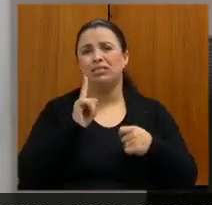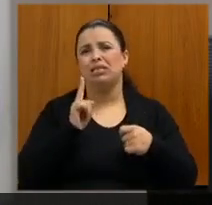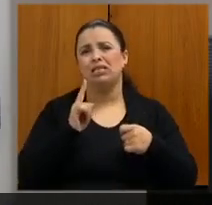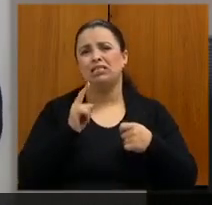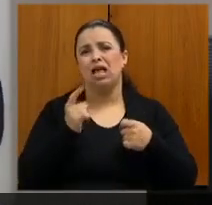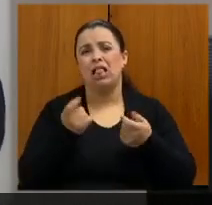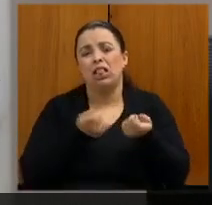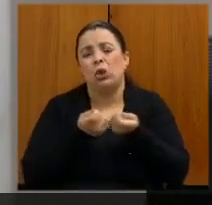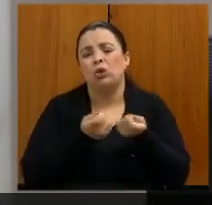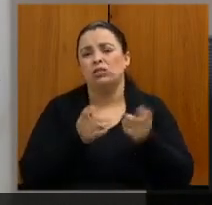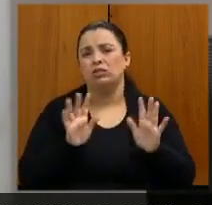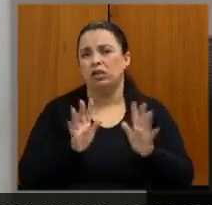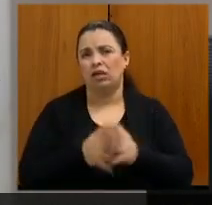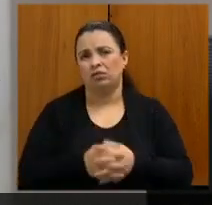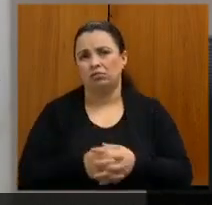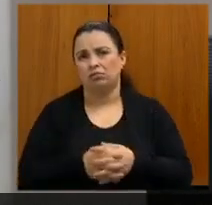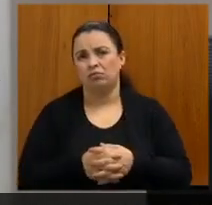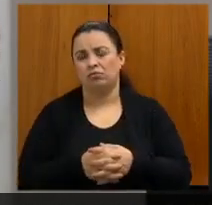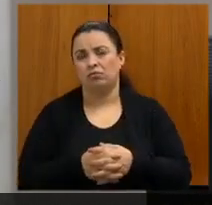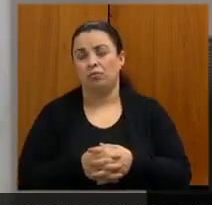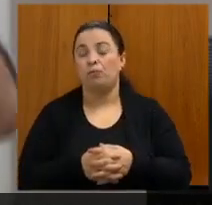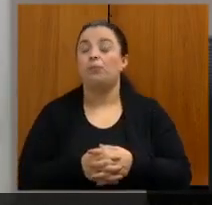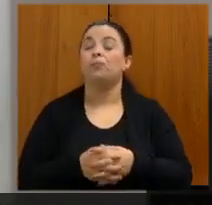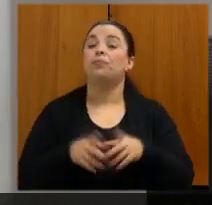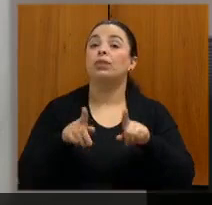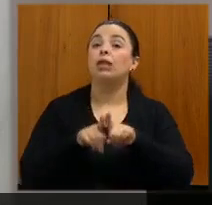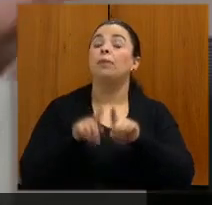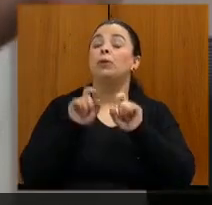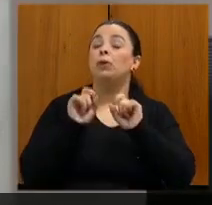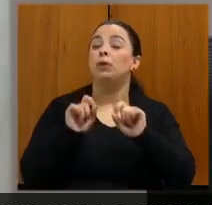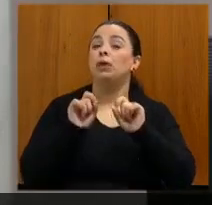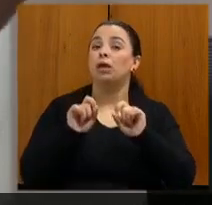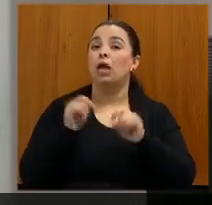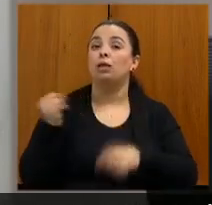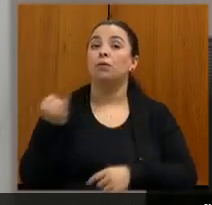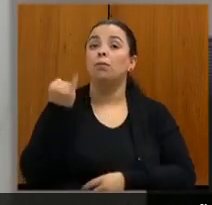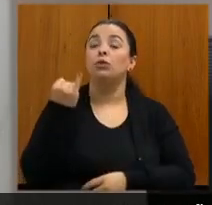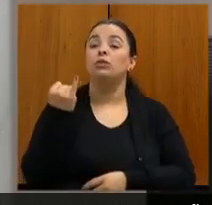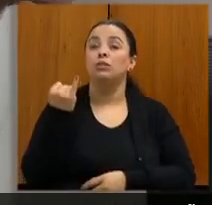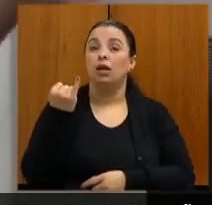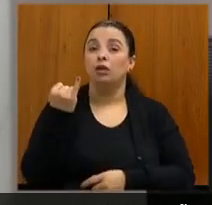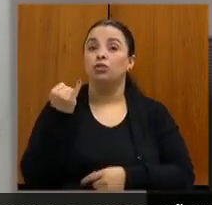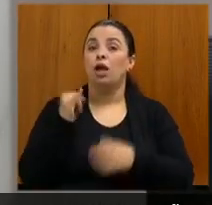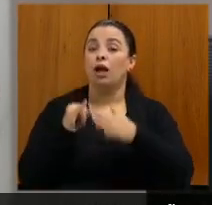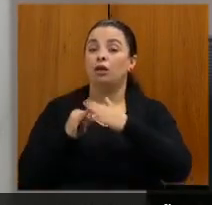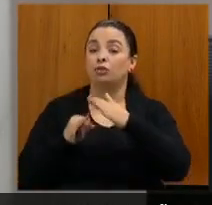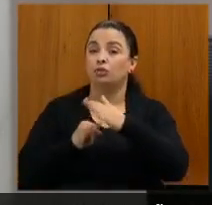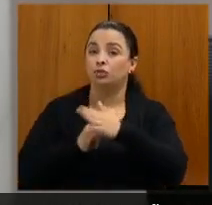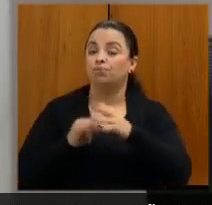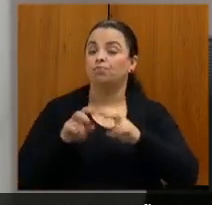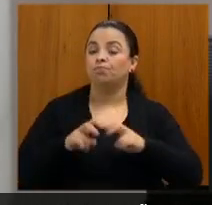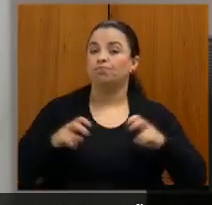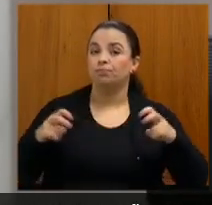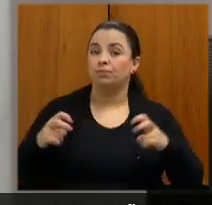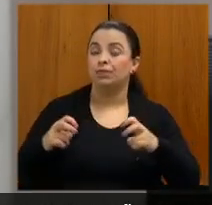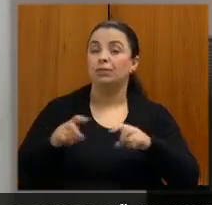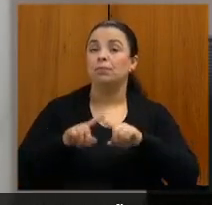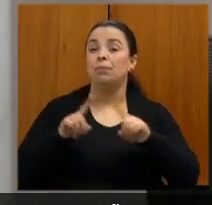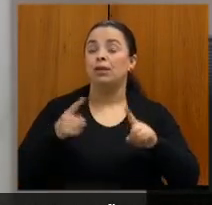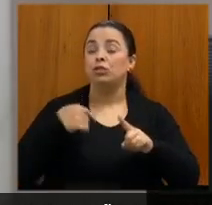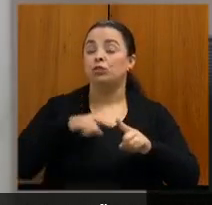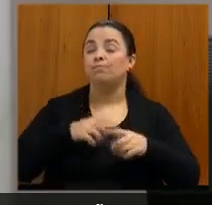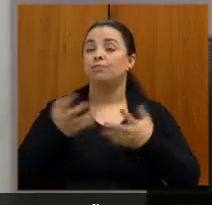uma atenção com relação a isso ao mesmo tempo que era importante a institucionalização da mesa mais uma vez